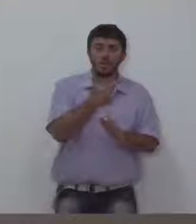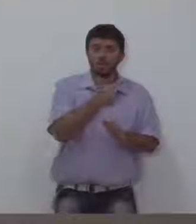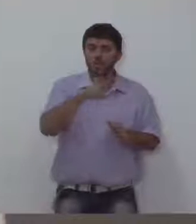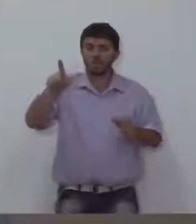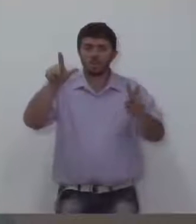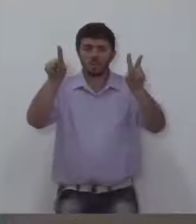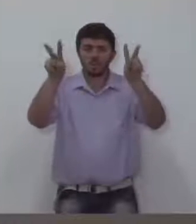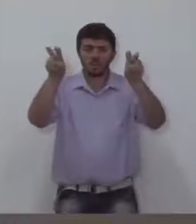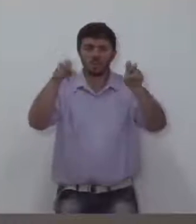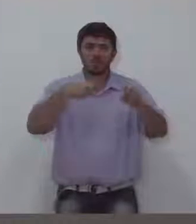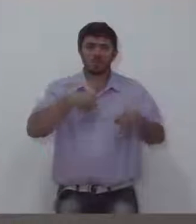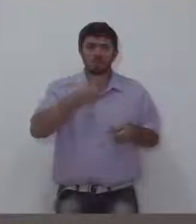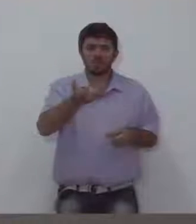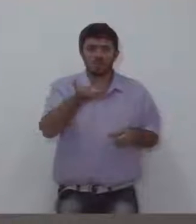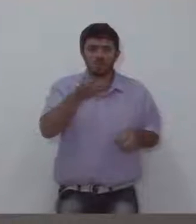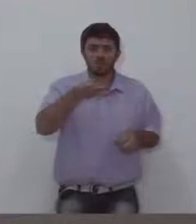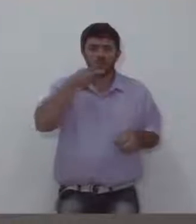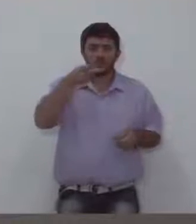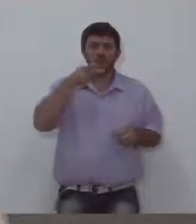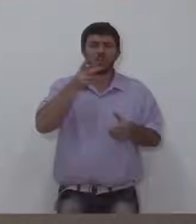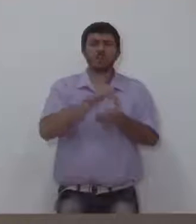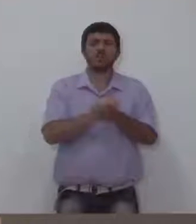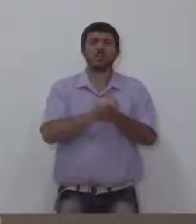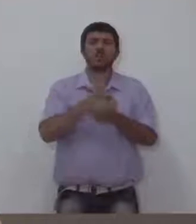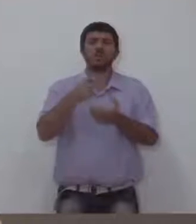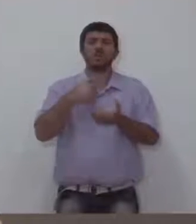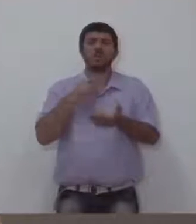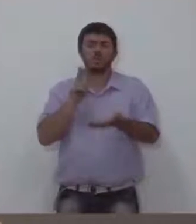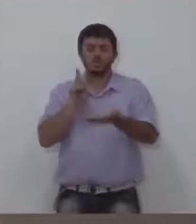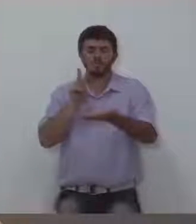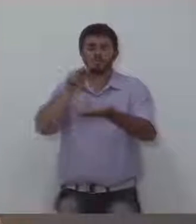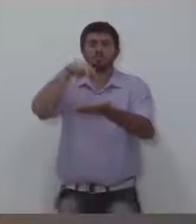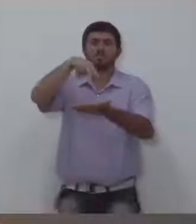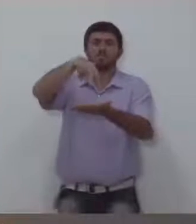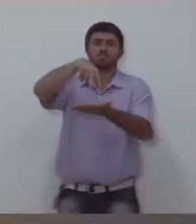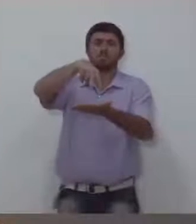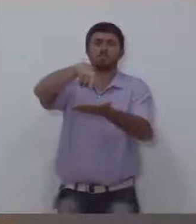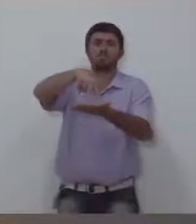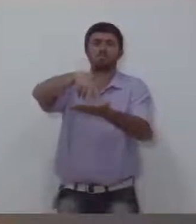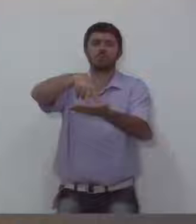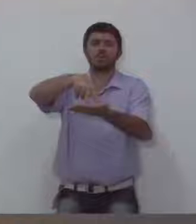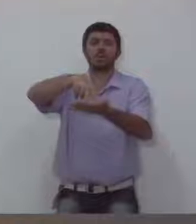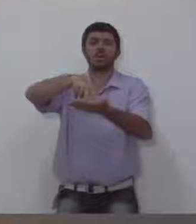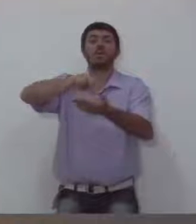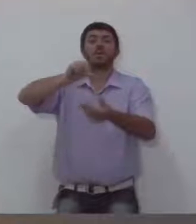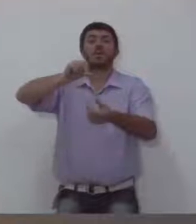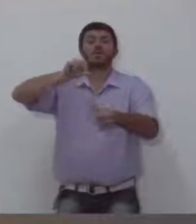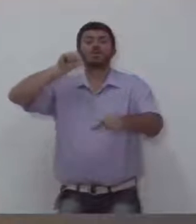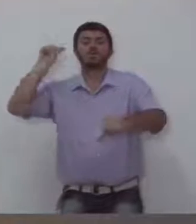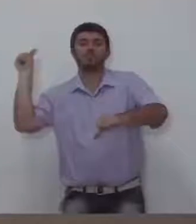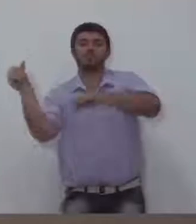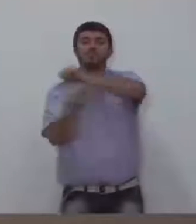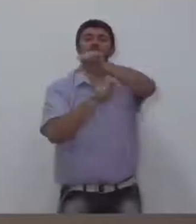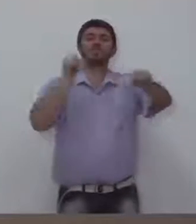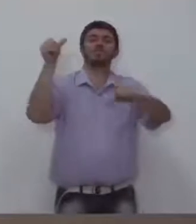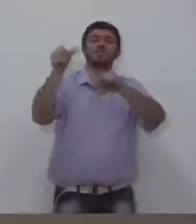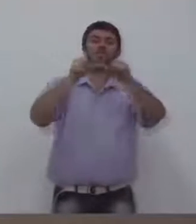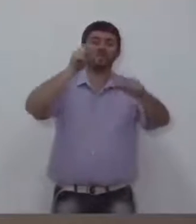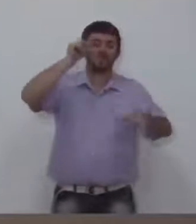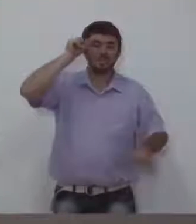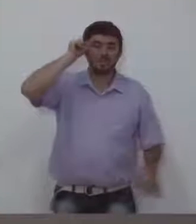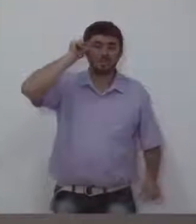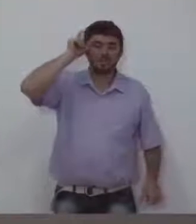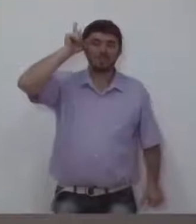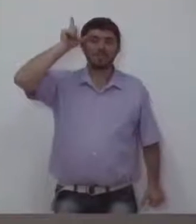ali na abertura da Revirada Cultural, parabéns ao Wagner, né, muito acolhedor o ambiente, e sempre um orgulho de